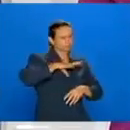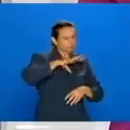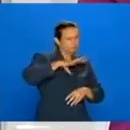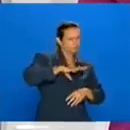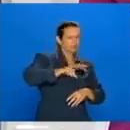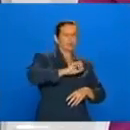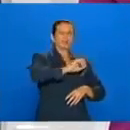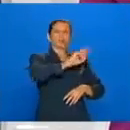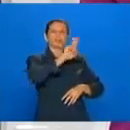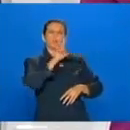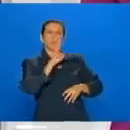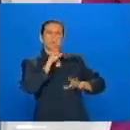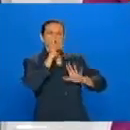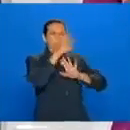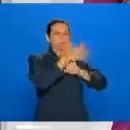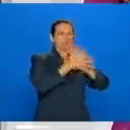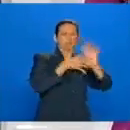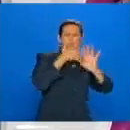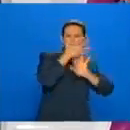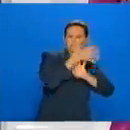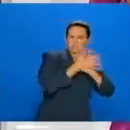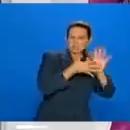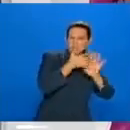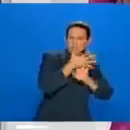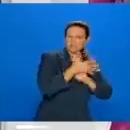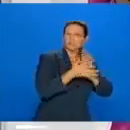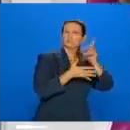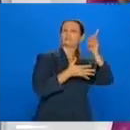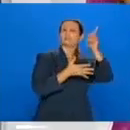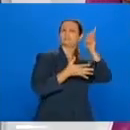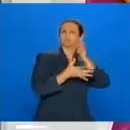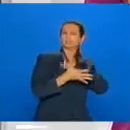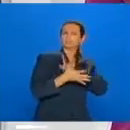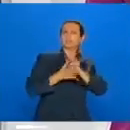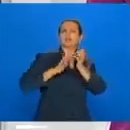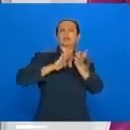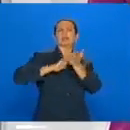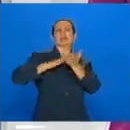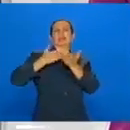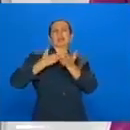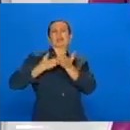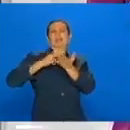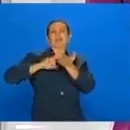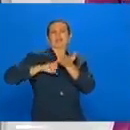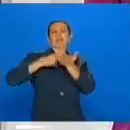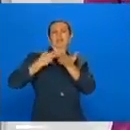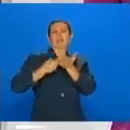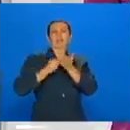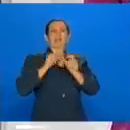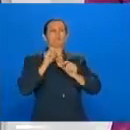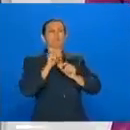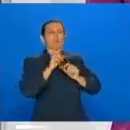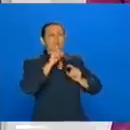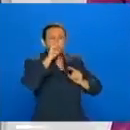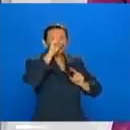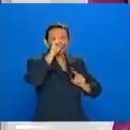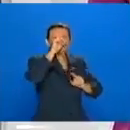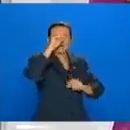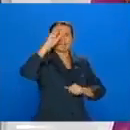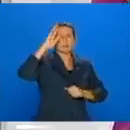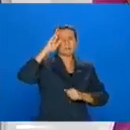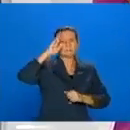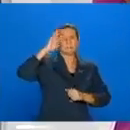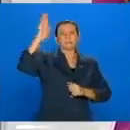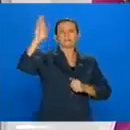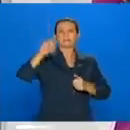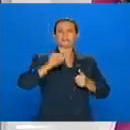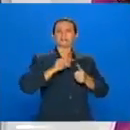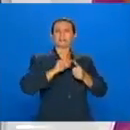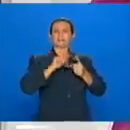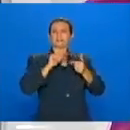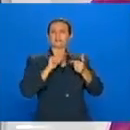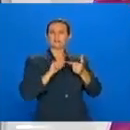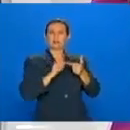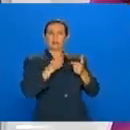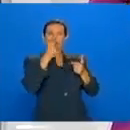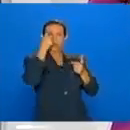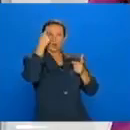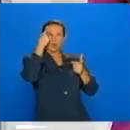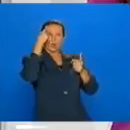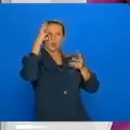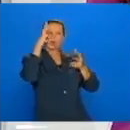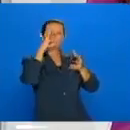seja em língua de sinais. Nele vão perceber quais as ideias secundárias desse texto, entender